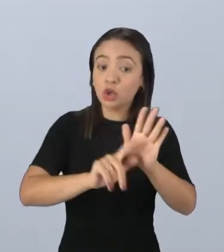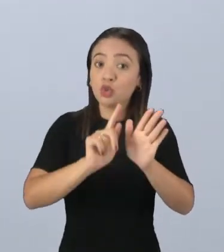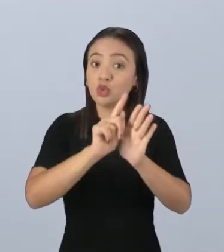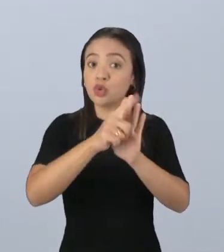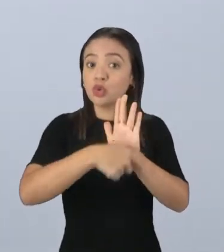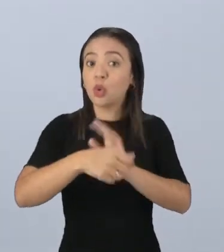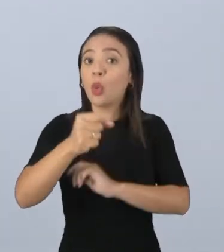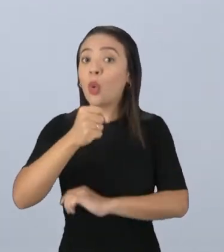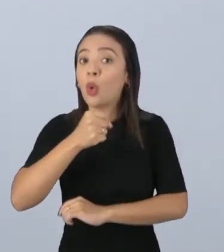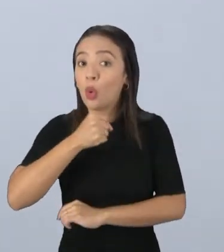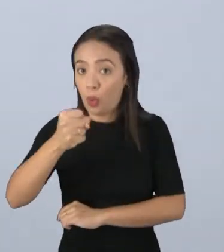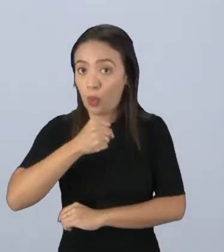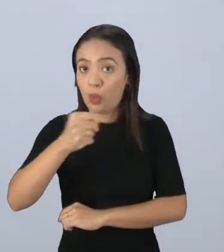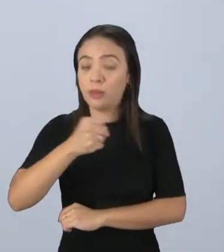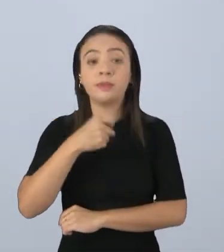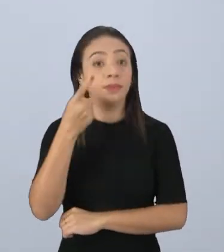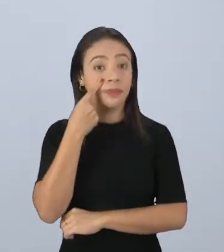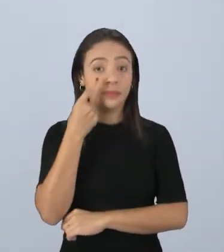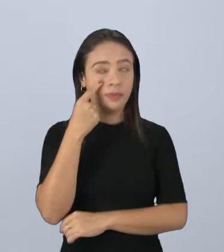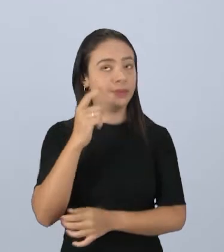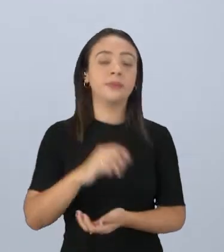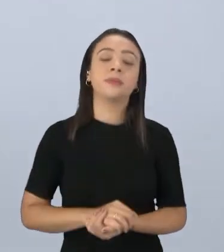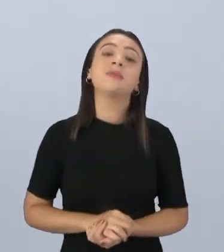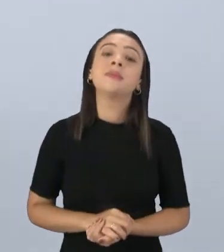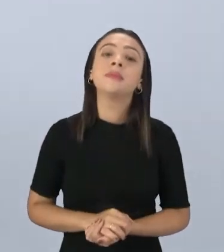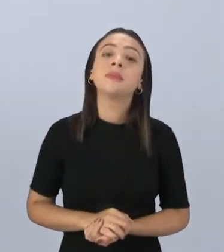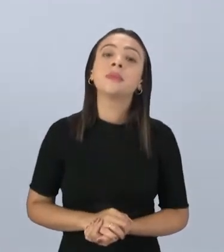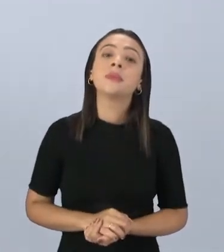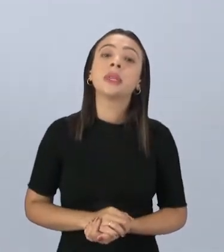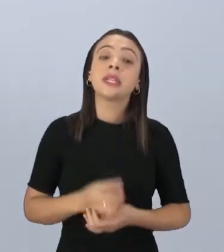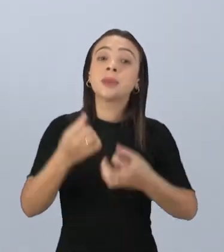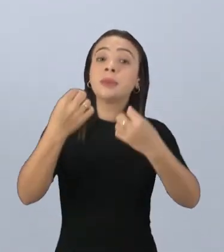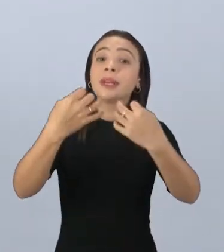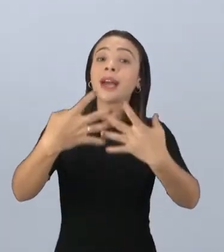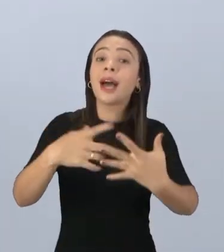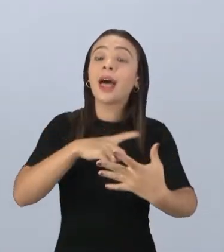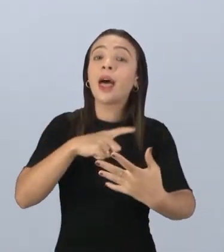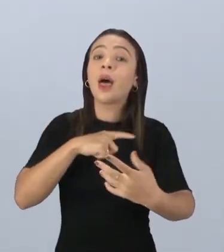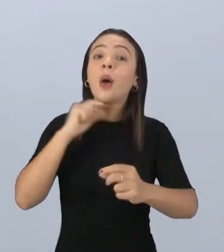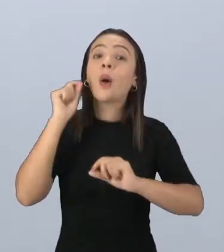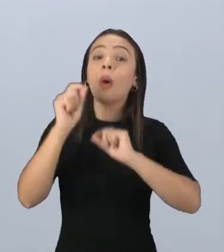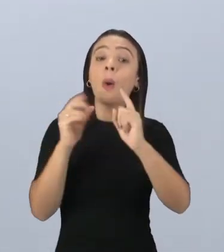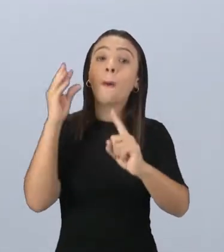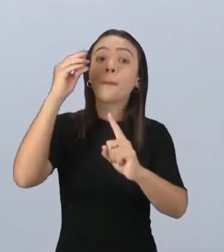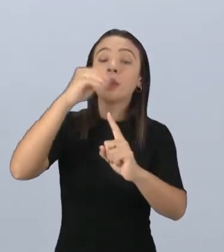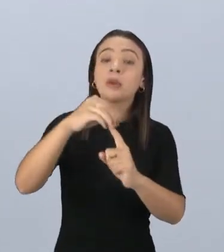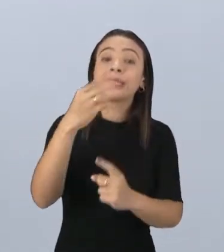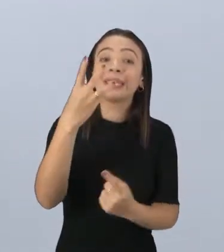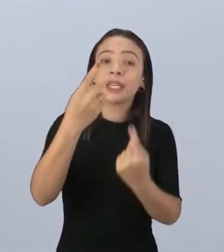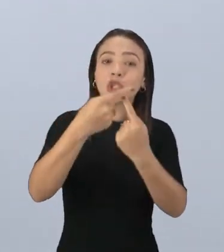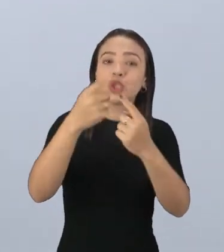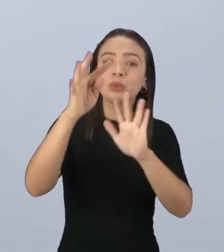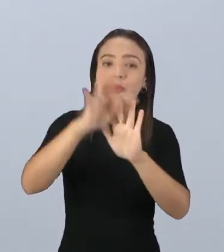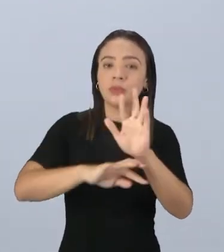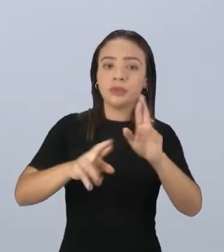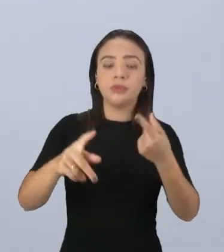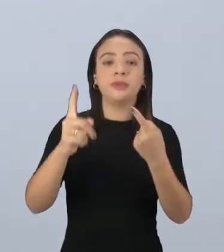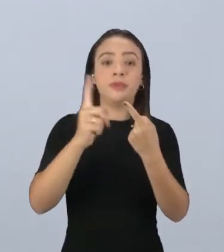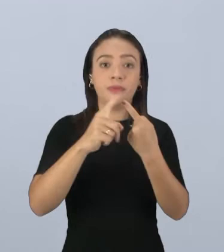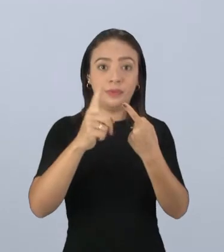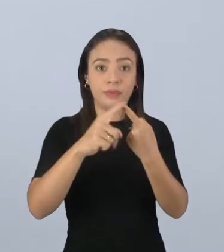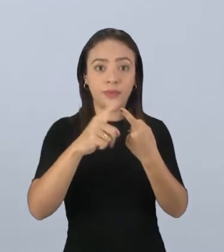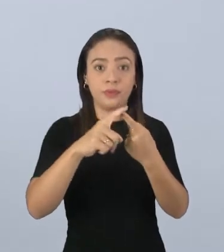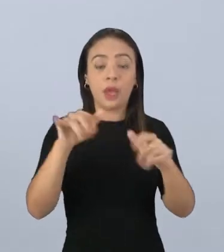gênero jornalístico. Observe que nós iremos tratar mais especificamente de 3 tipos de textos, que